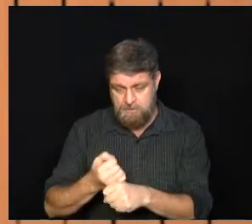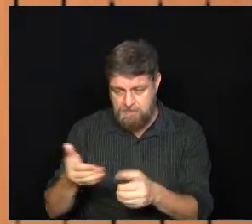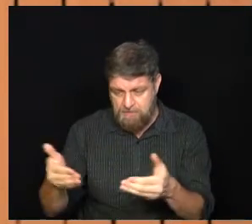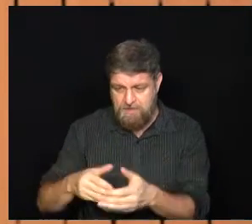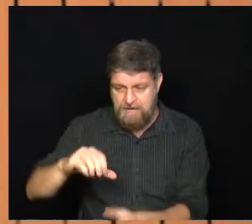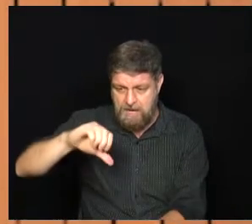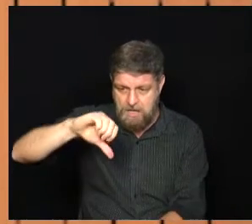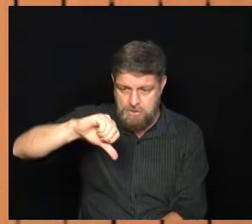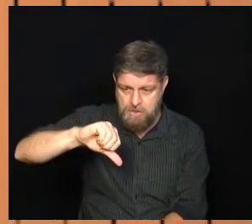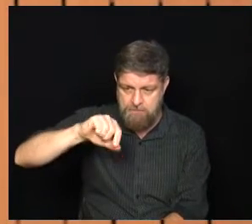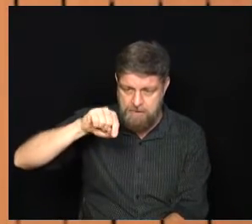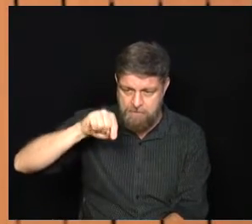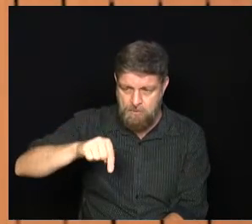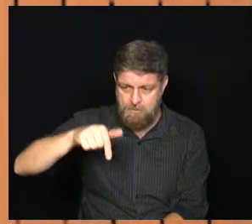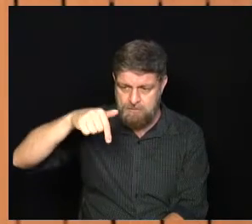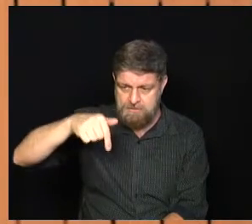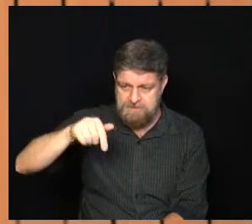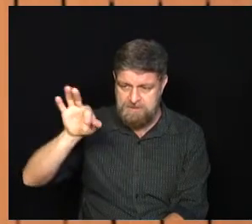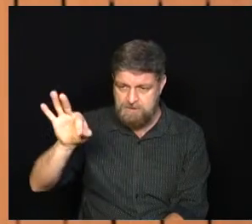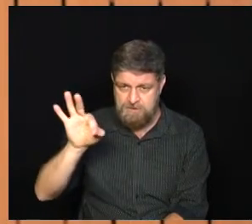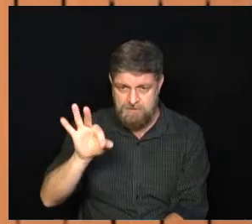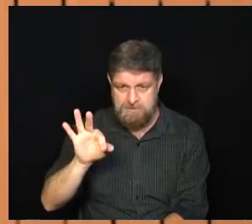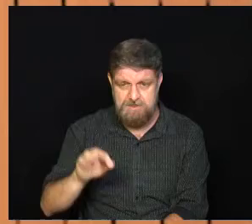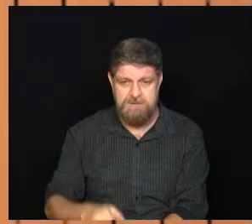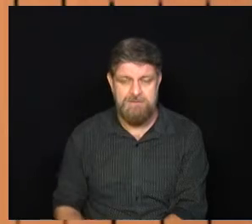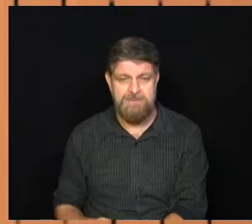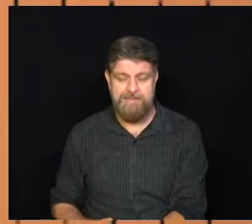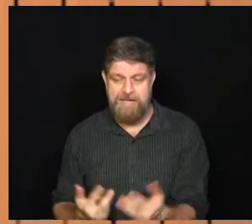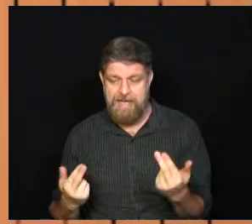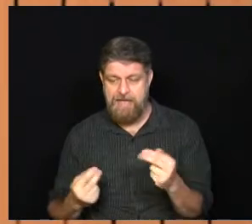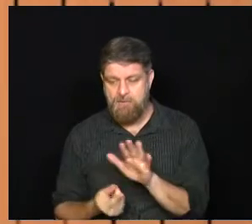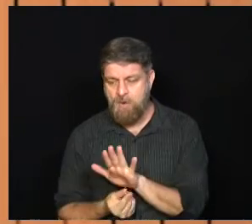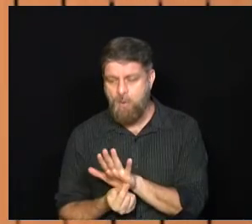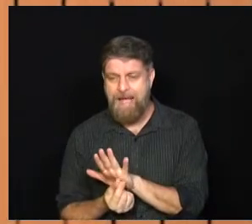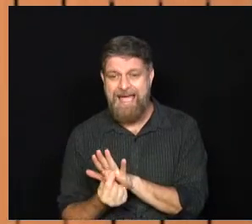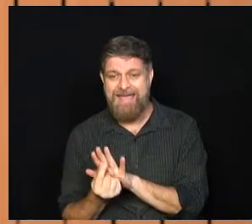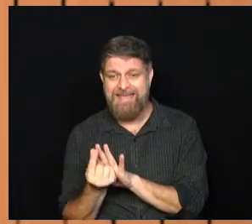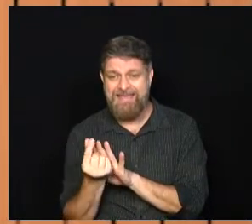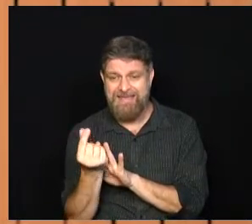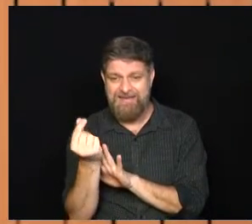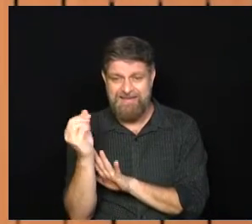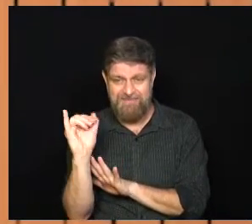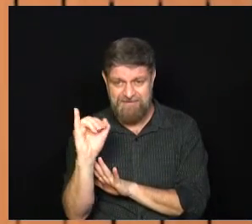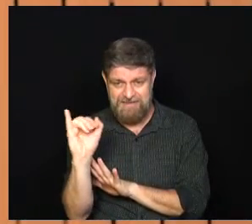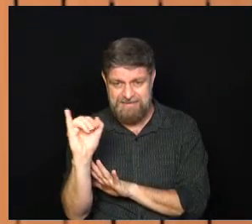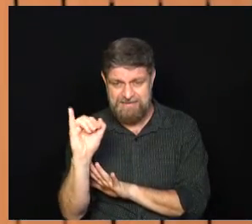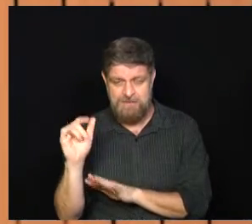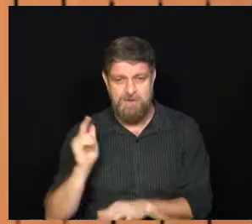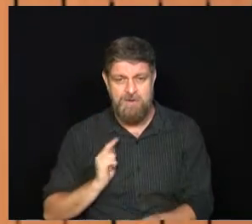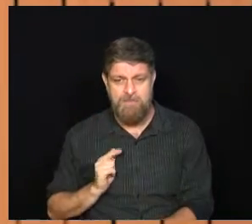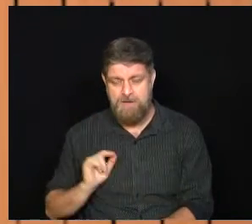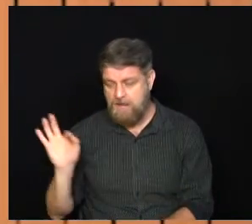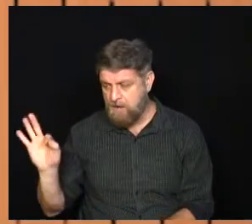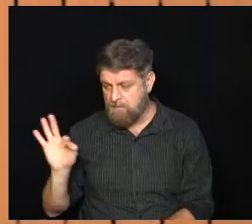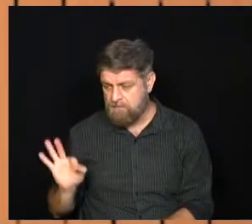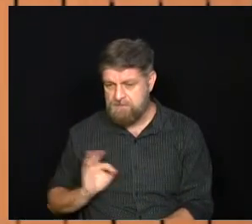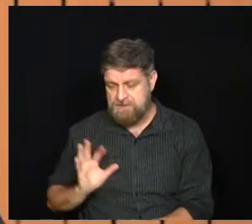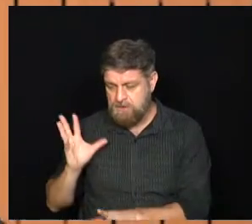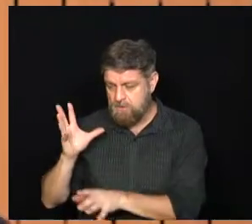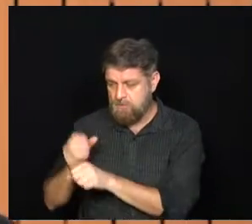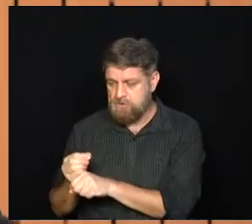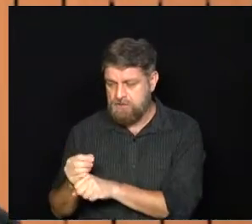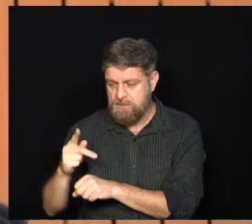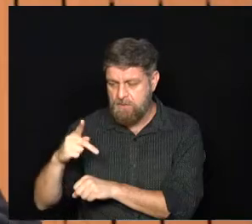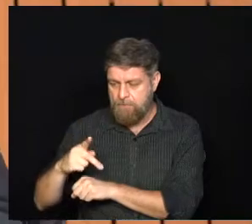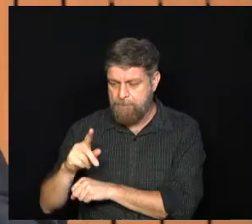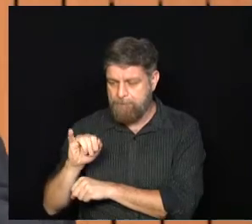9,7%, que é basicamente o crescimento da inflação, mais uma porcentagem do crescimento do PIB, que a gente sabe que quando cresce